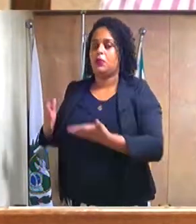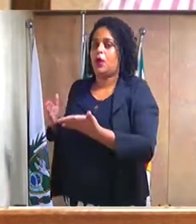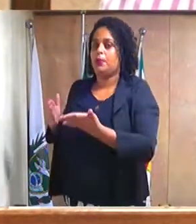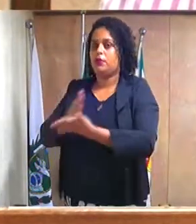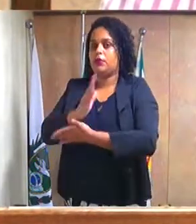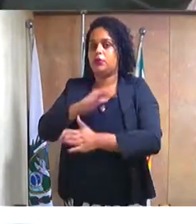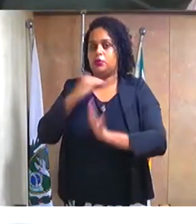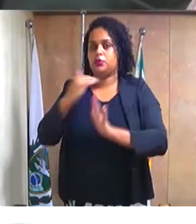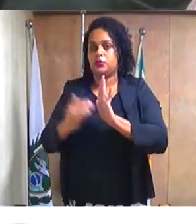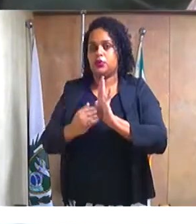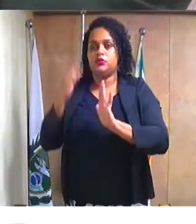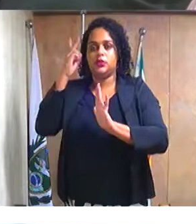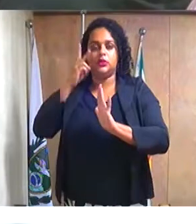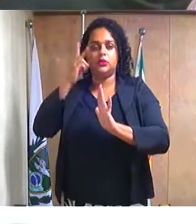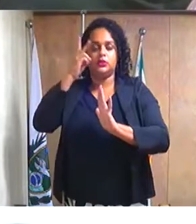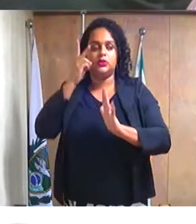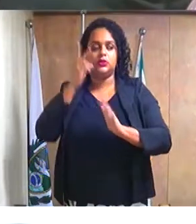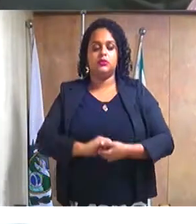unanimidade.